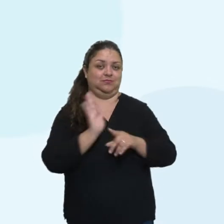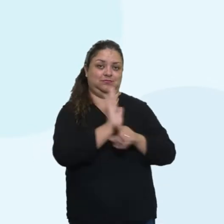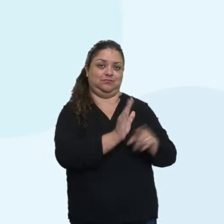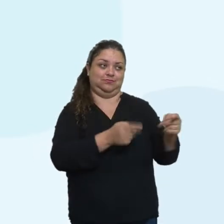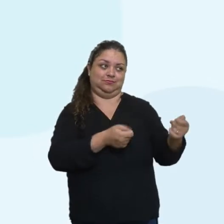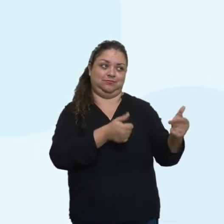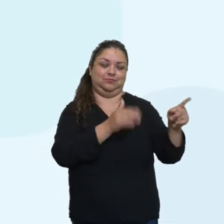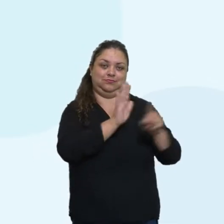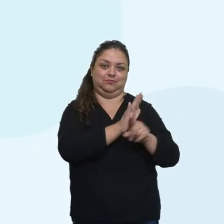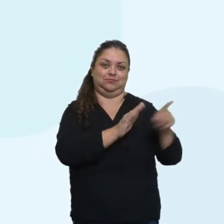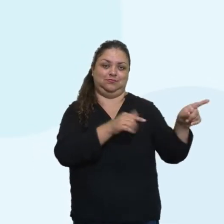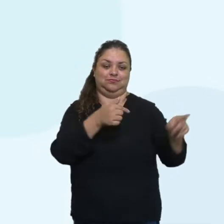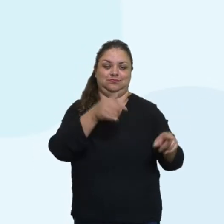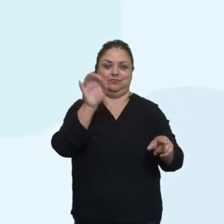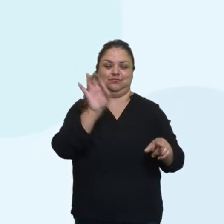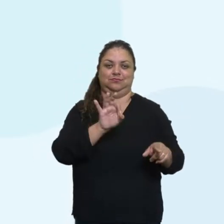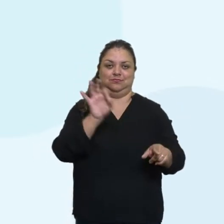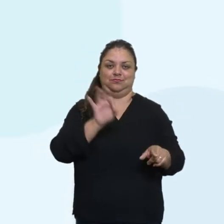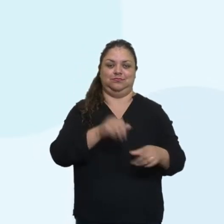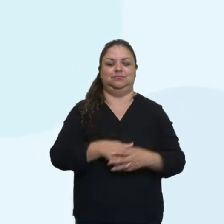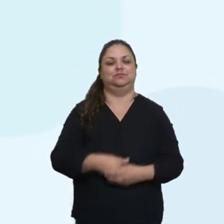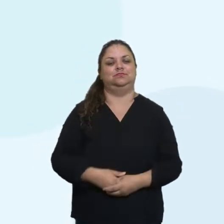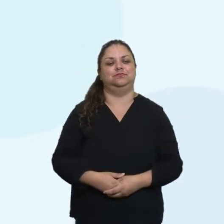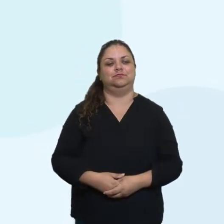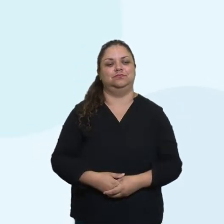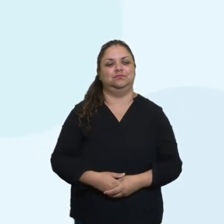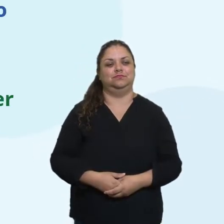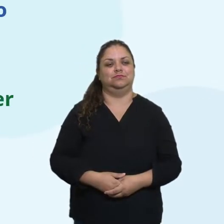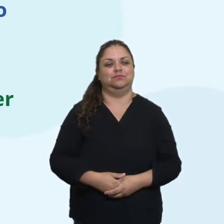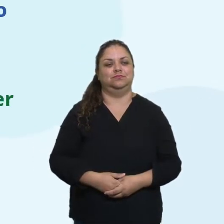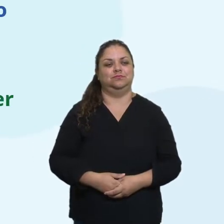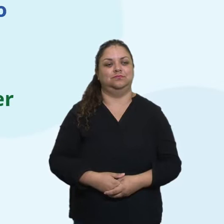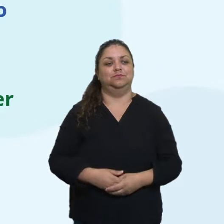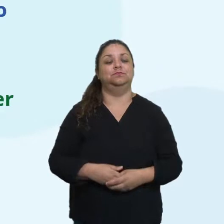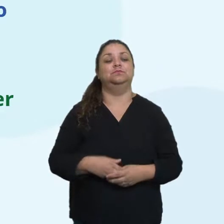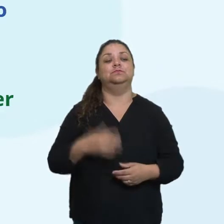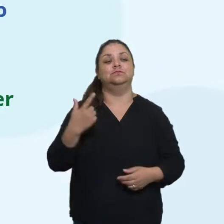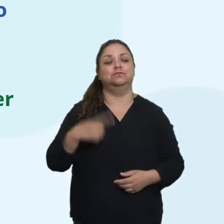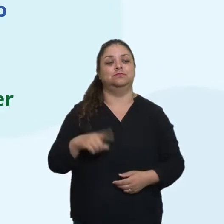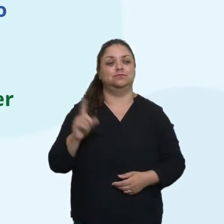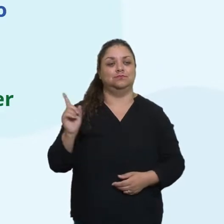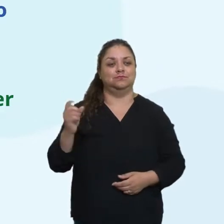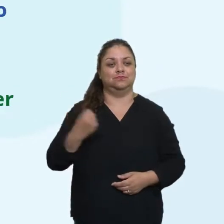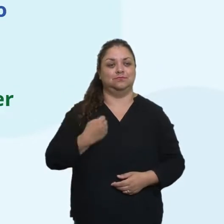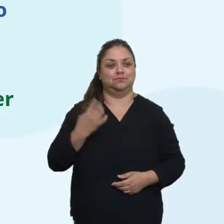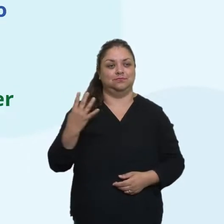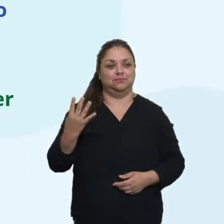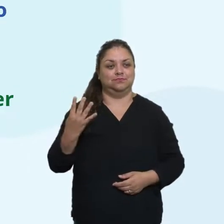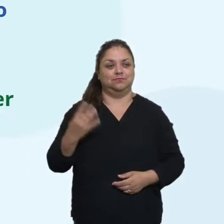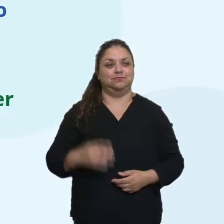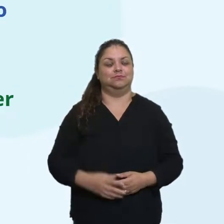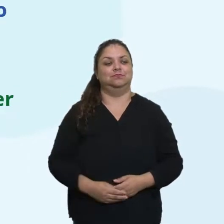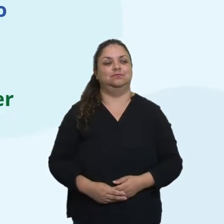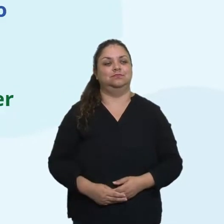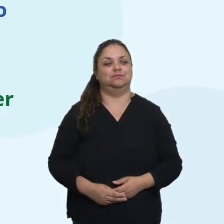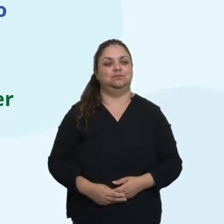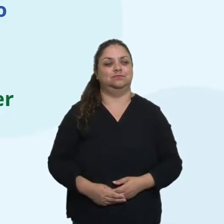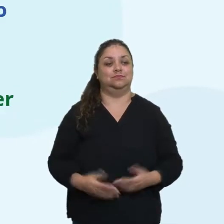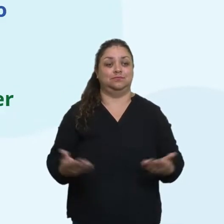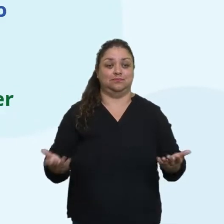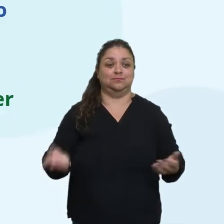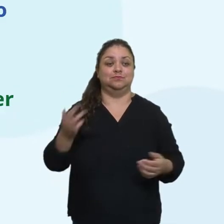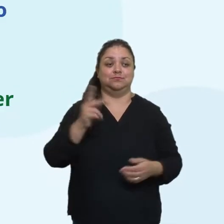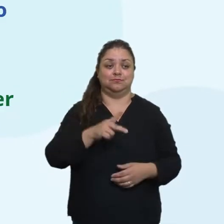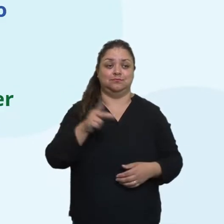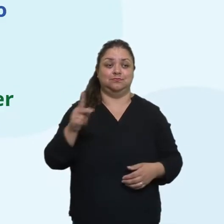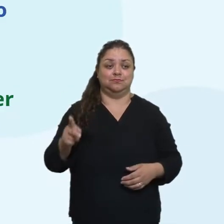que não obtiveram 75 por cento e ainda né continuando Oi e aí portanto os professores